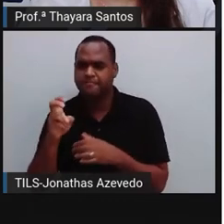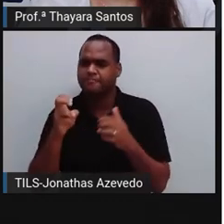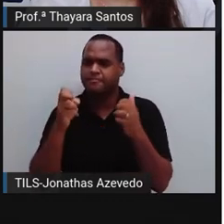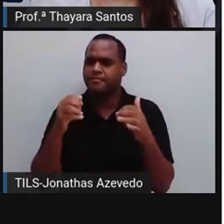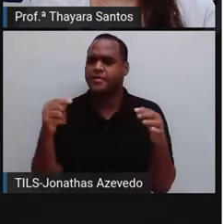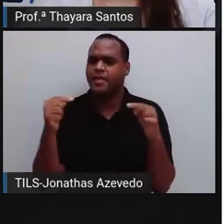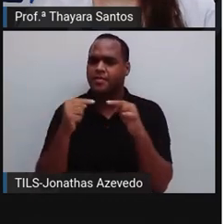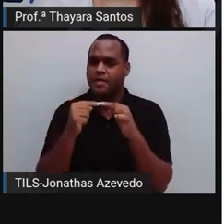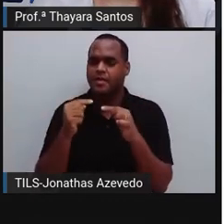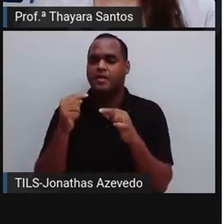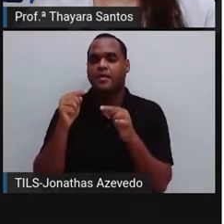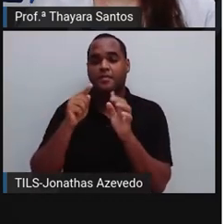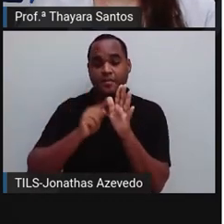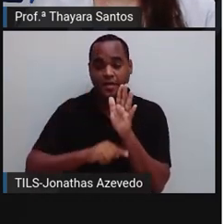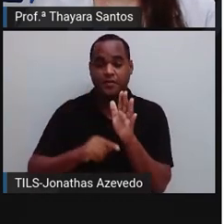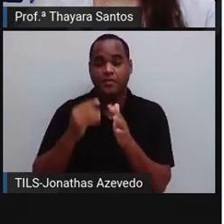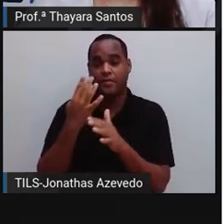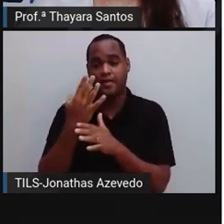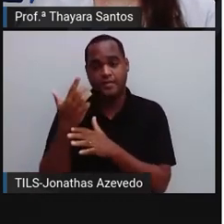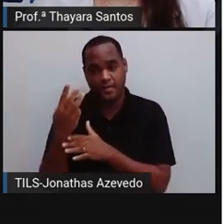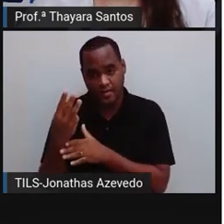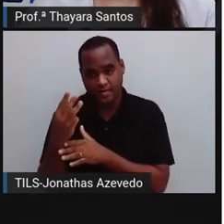3,15, que vai dar menos